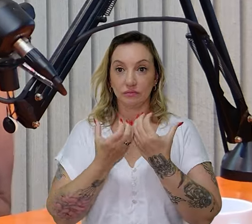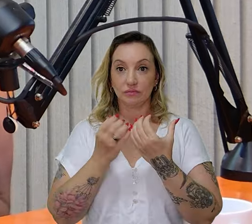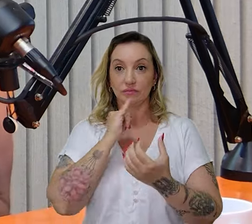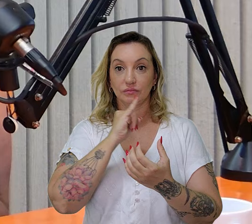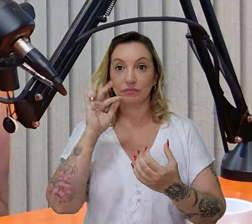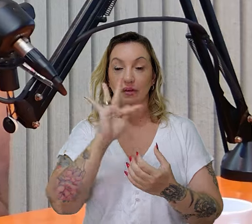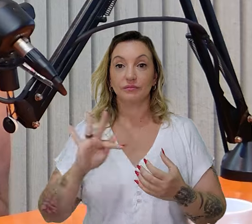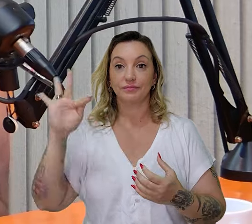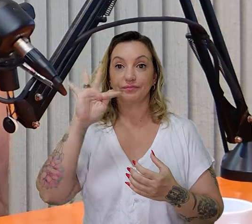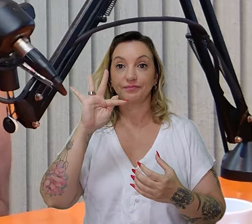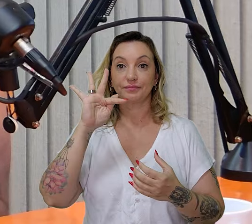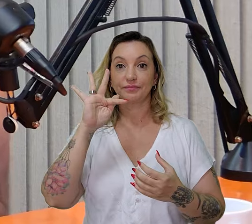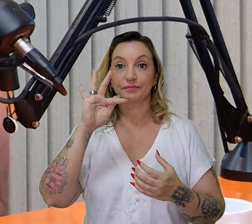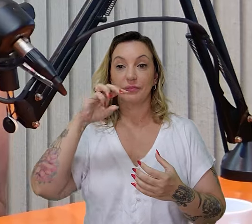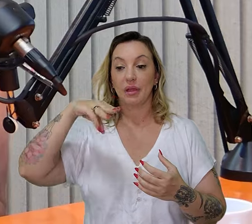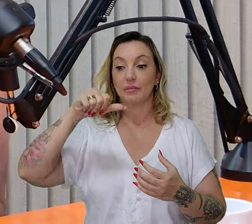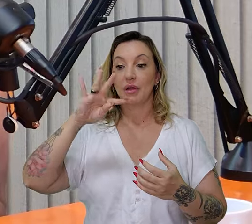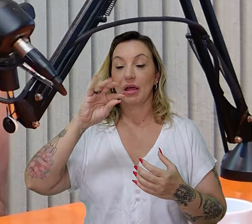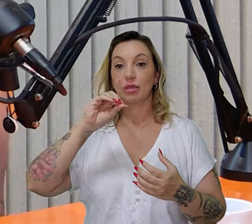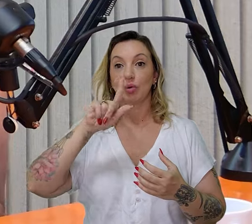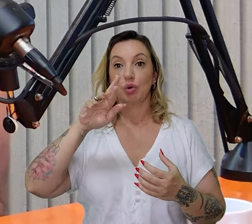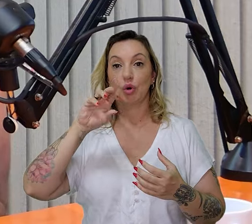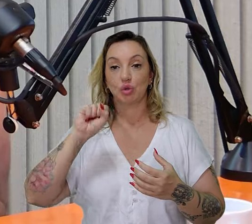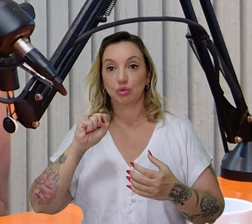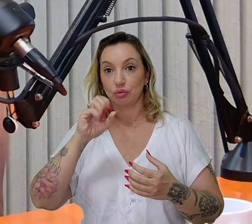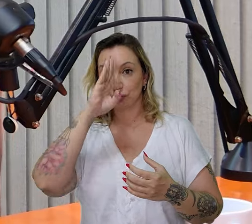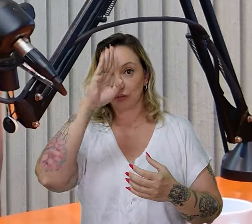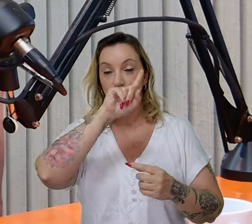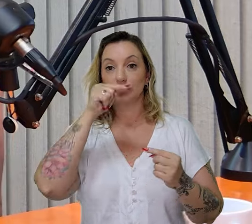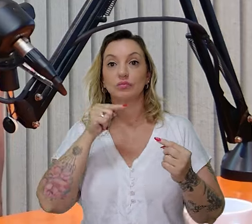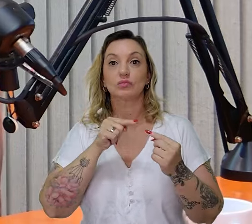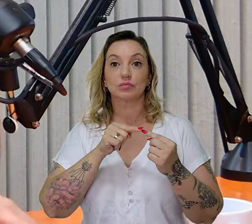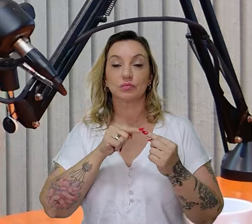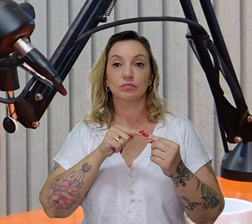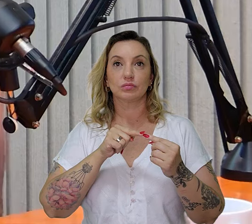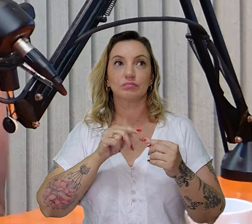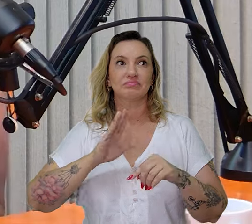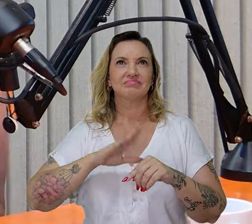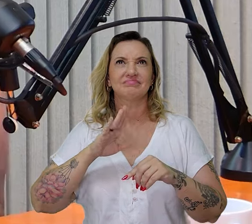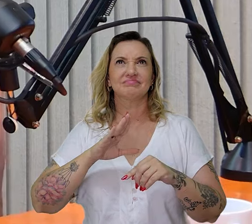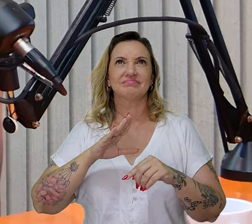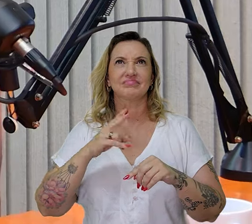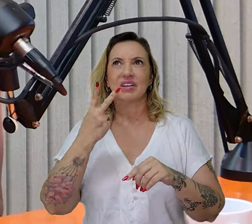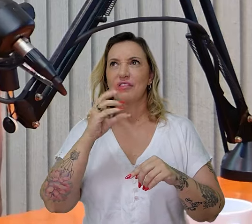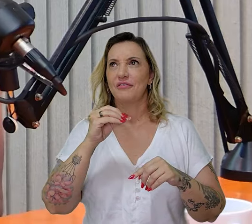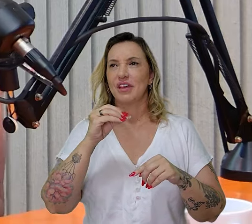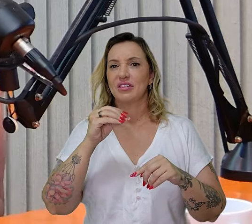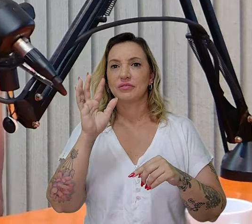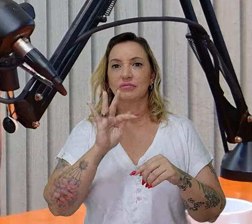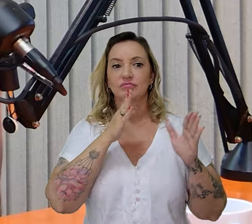tá principal objetivo ali são mais de 20 Camp diferente todos no Mato Grosso falando de